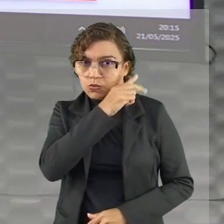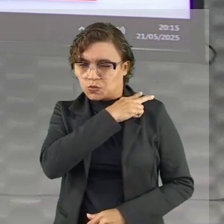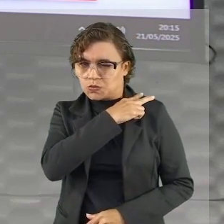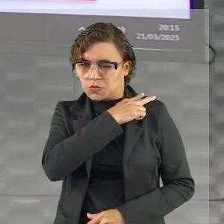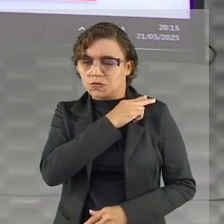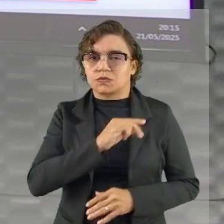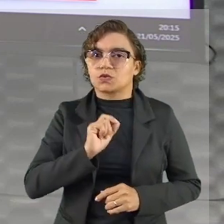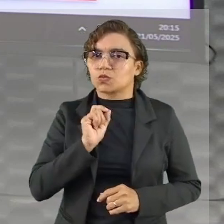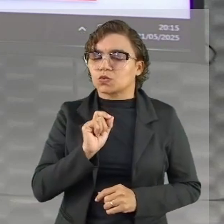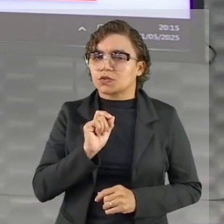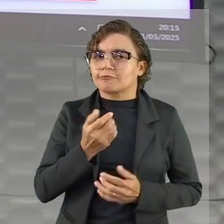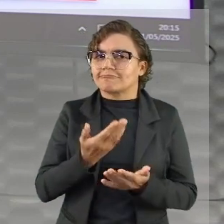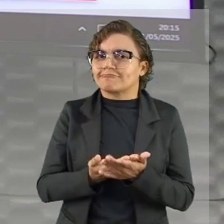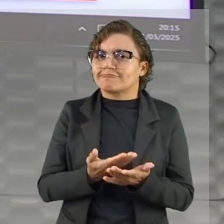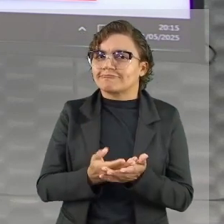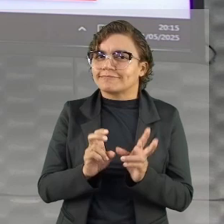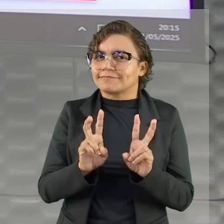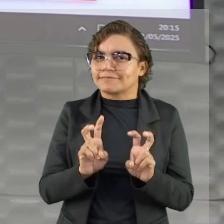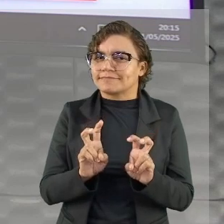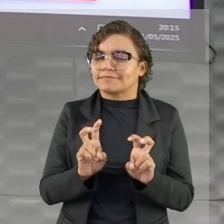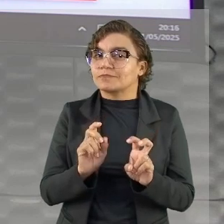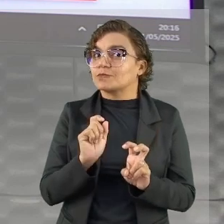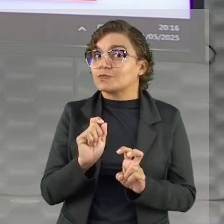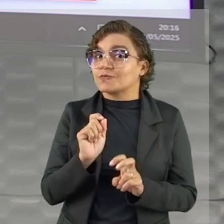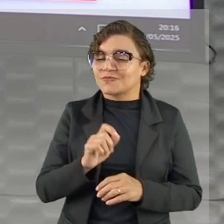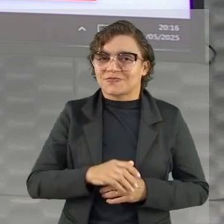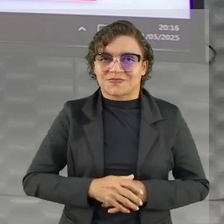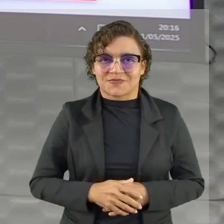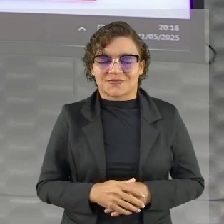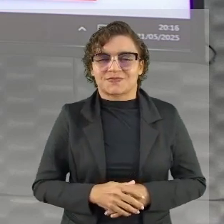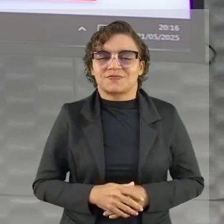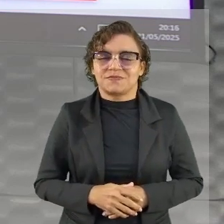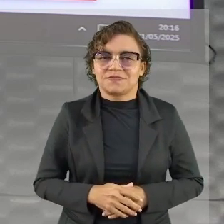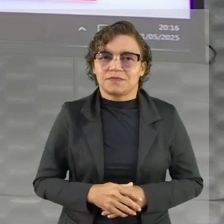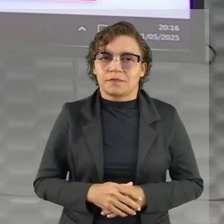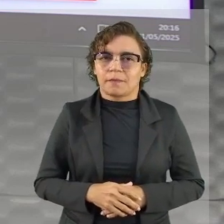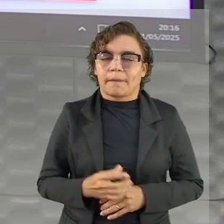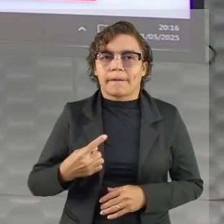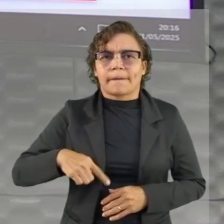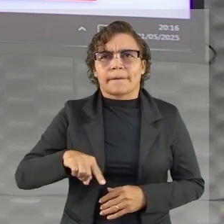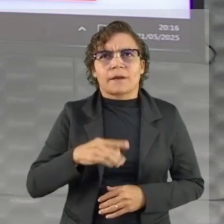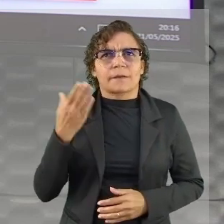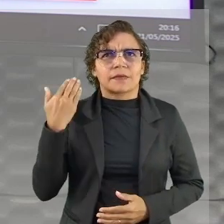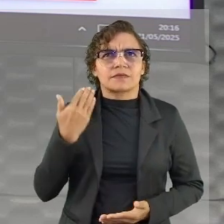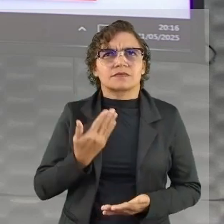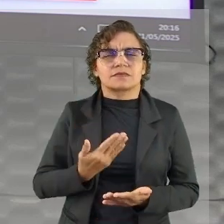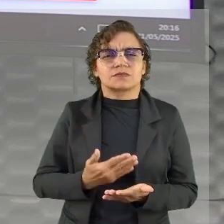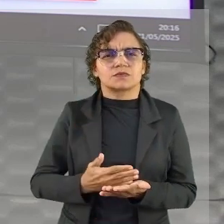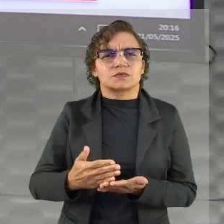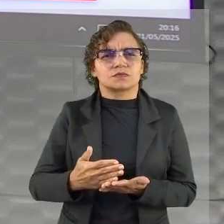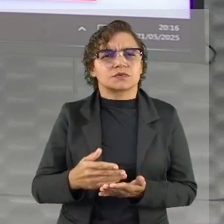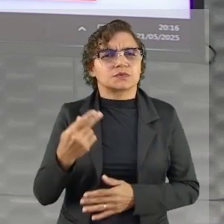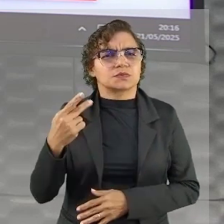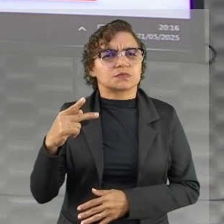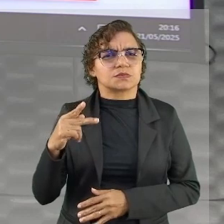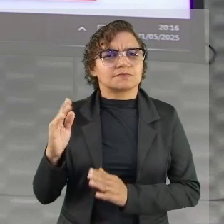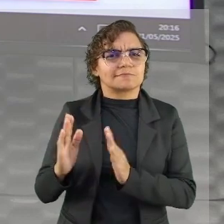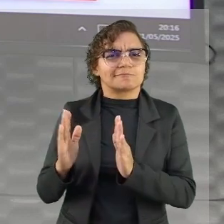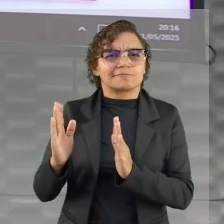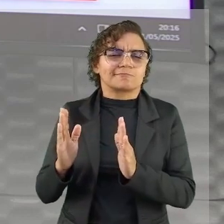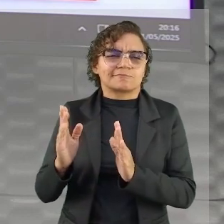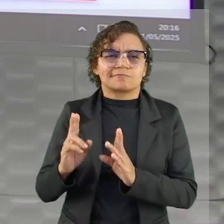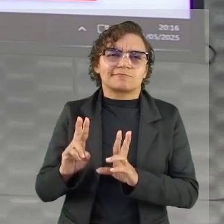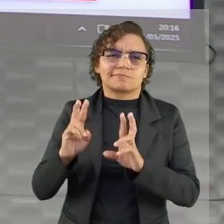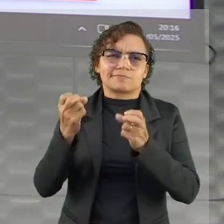foi tratar exatamente sobre o quê? Né? Nós começamos o nosso período falando